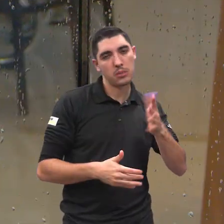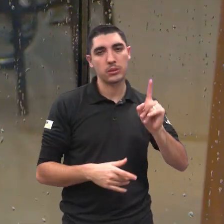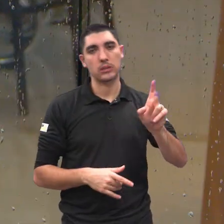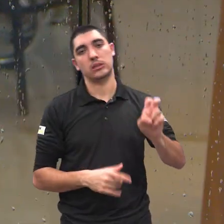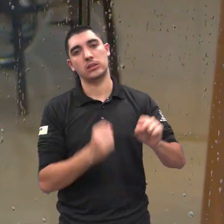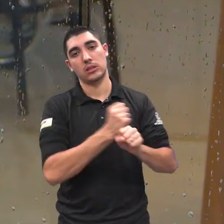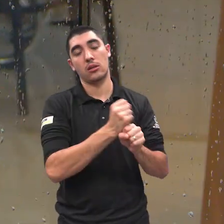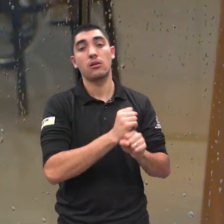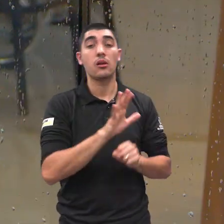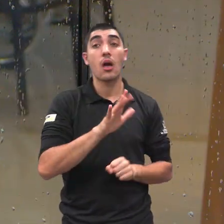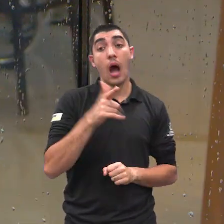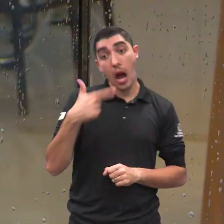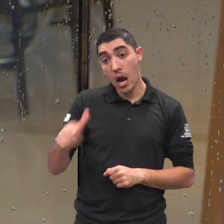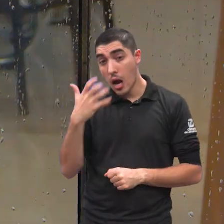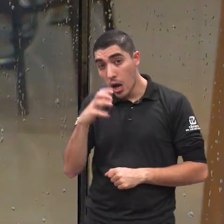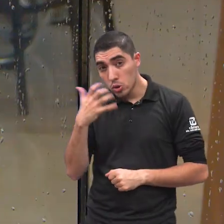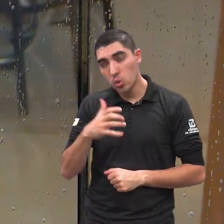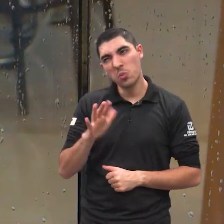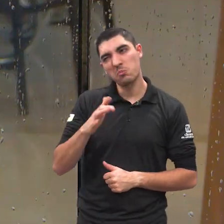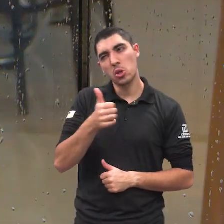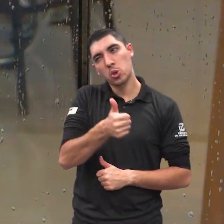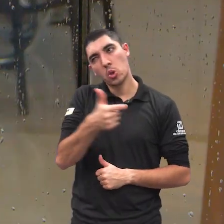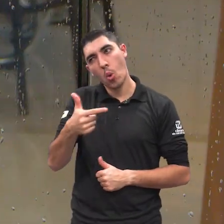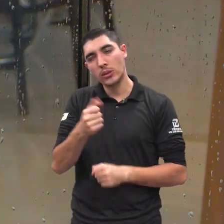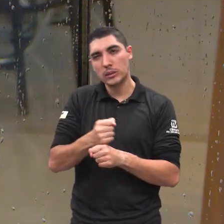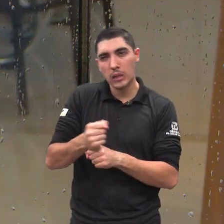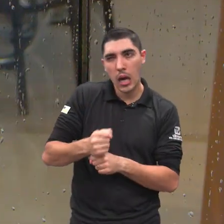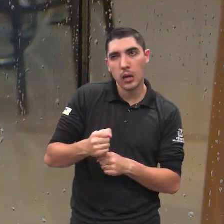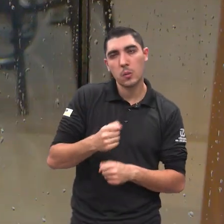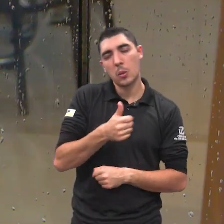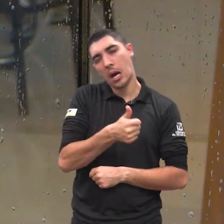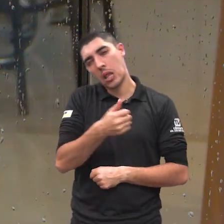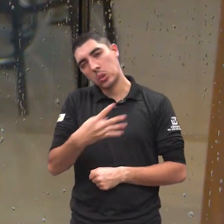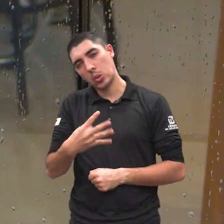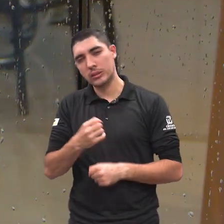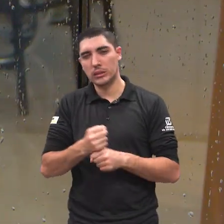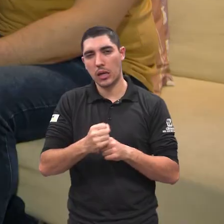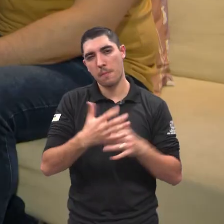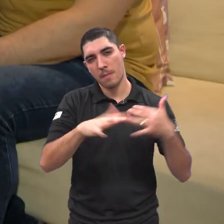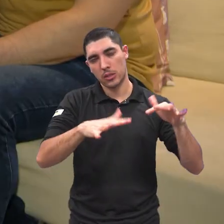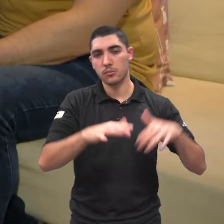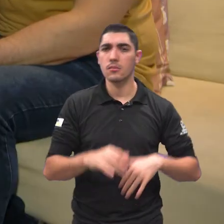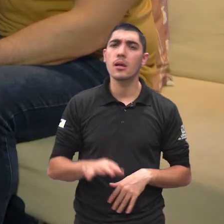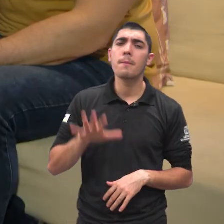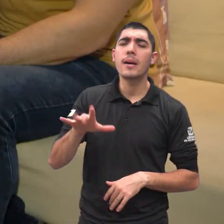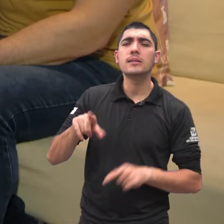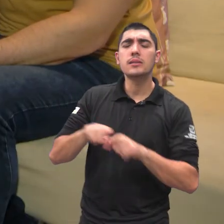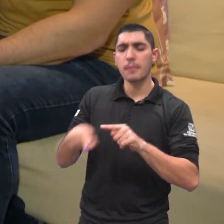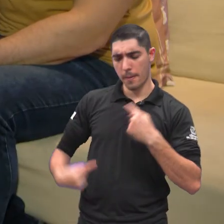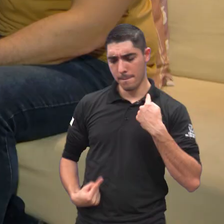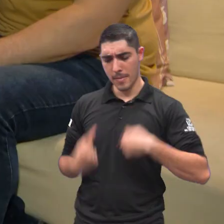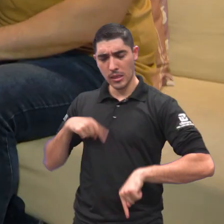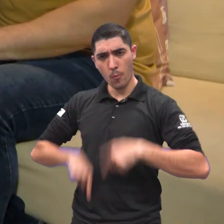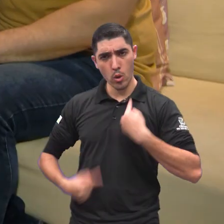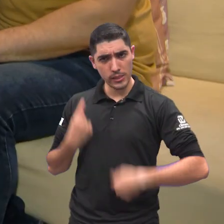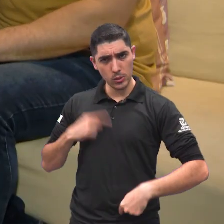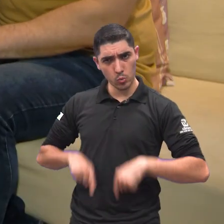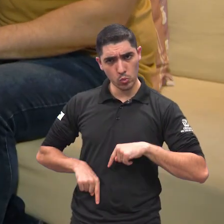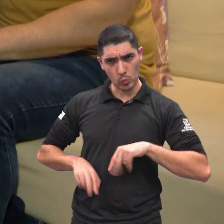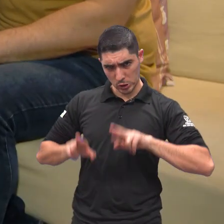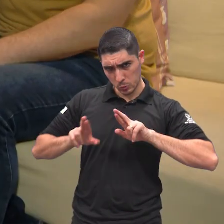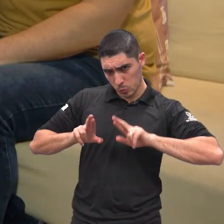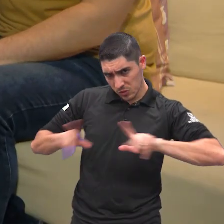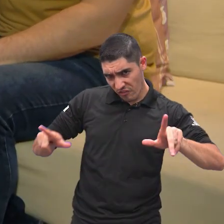cães, aí a gente pensa em 12 anos, 14 anos aí, chutando bem. E tem alguma interferência de metabolismo? Muda alguma